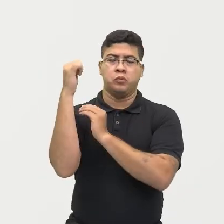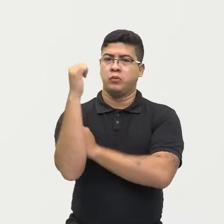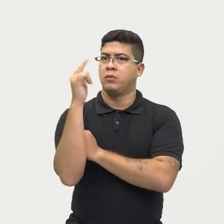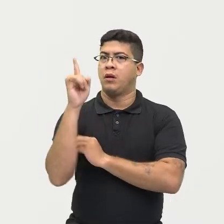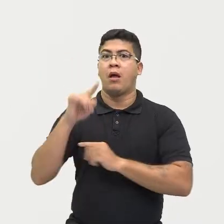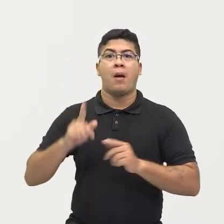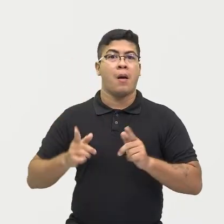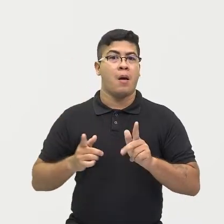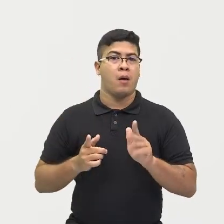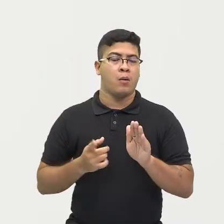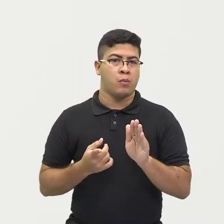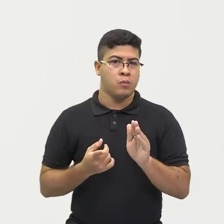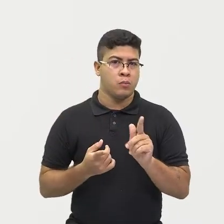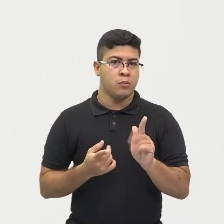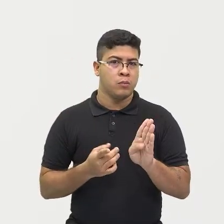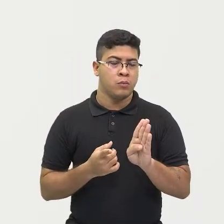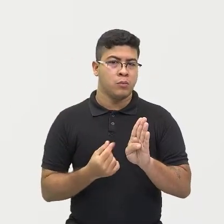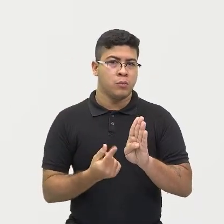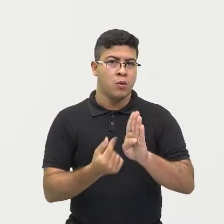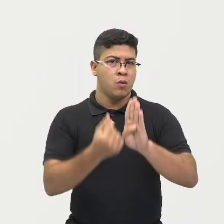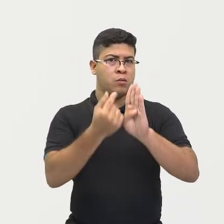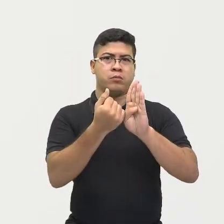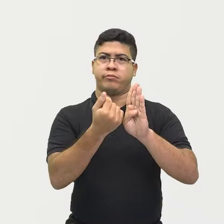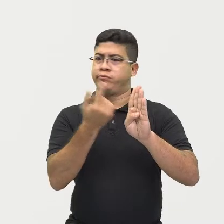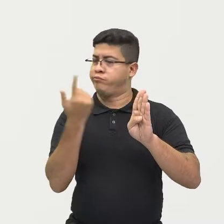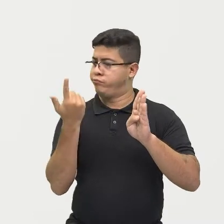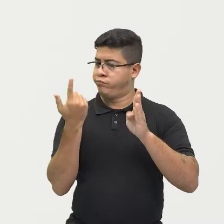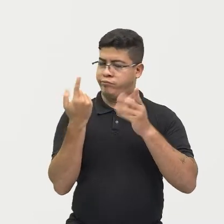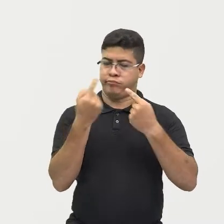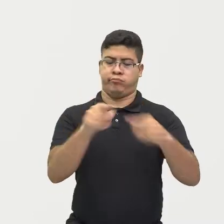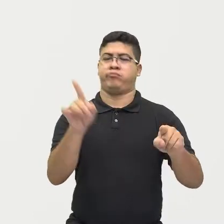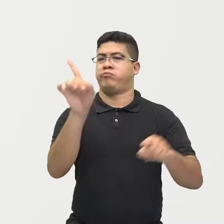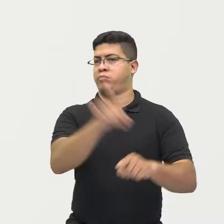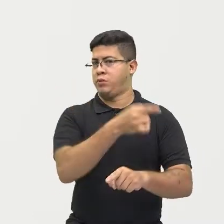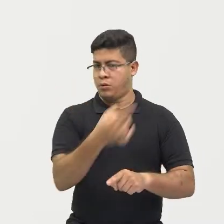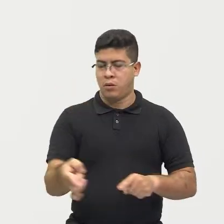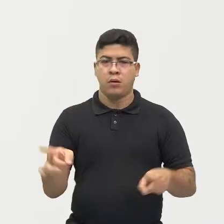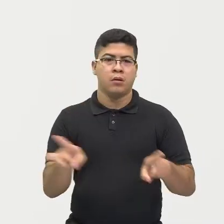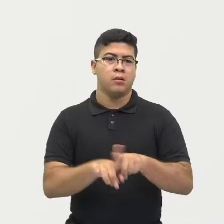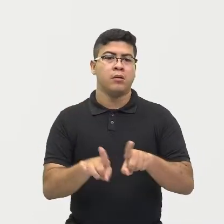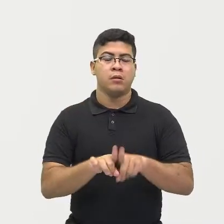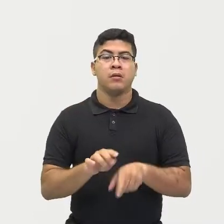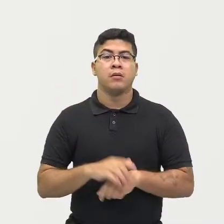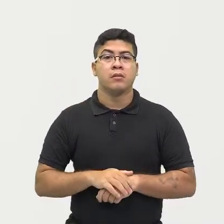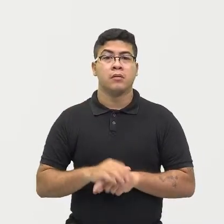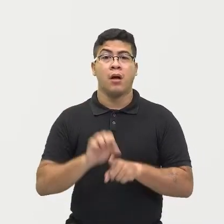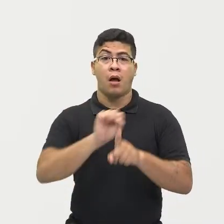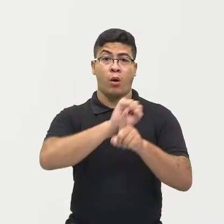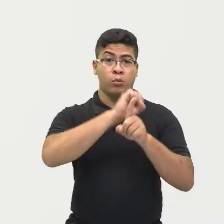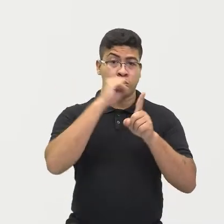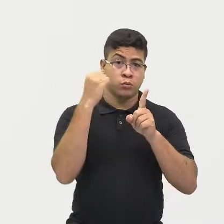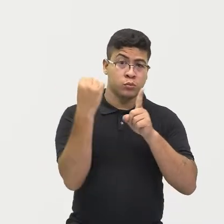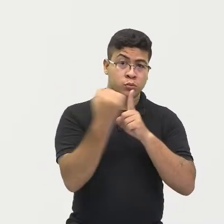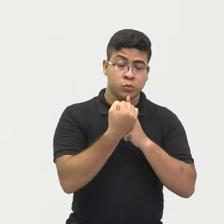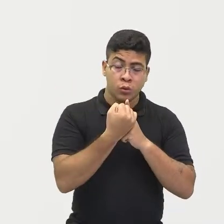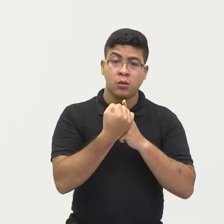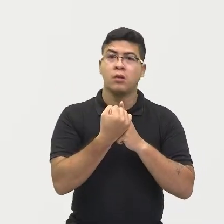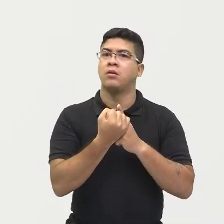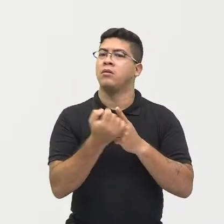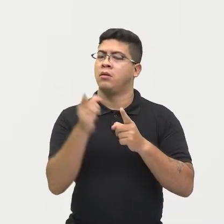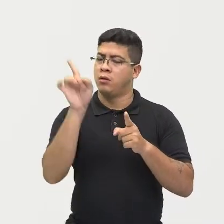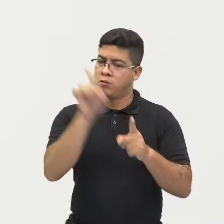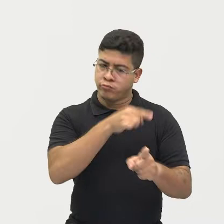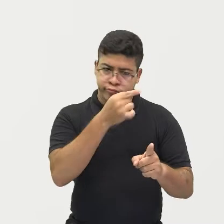antiburguês, característica do futurismo, olha só, o que mais? Ele era antissocialista,